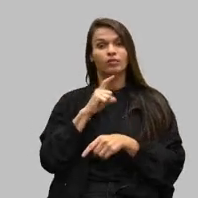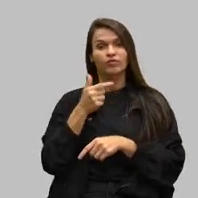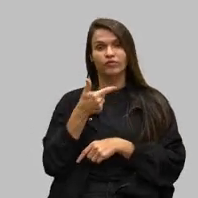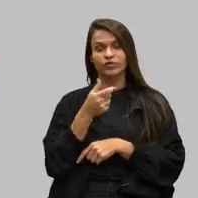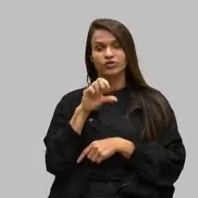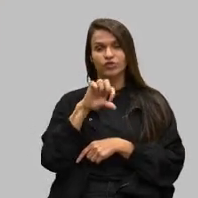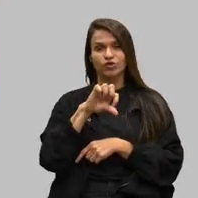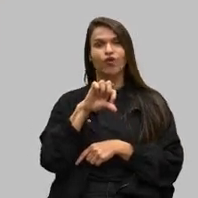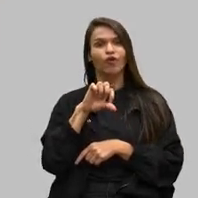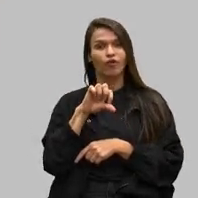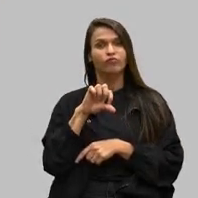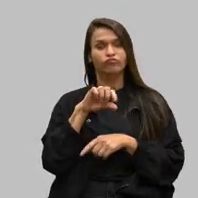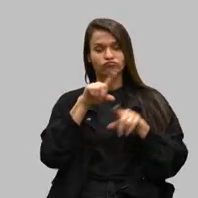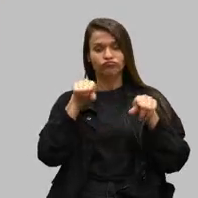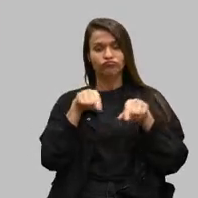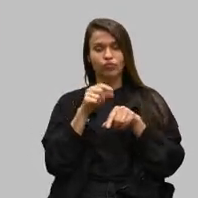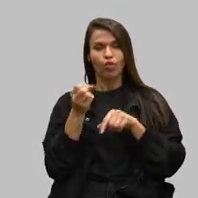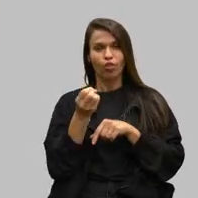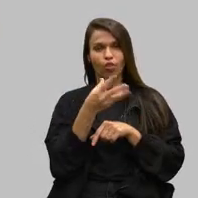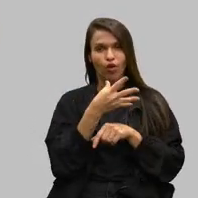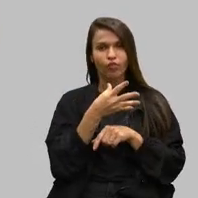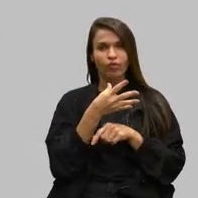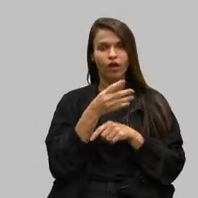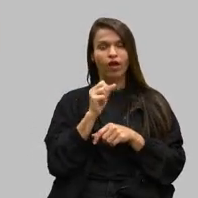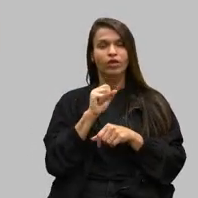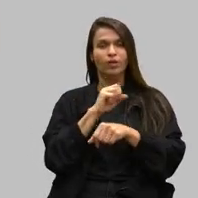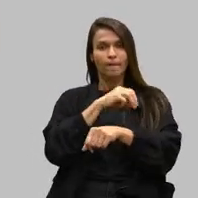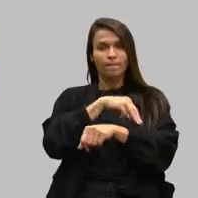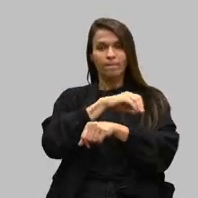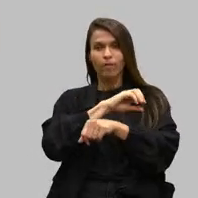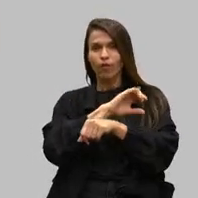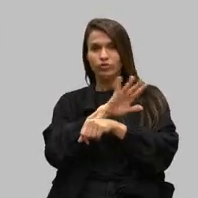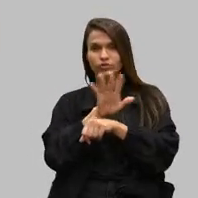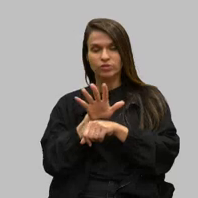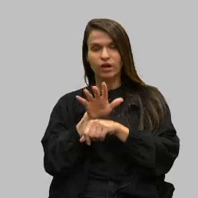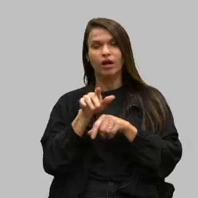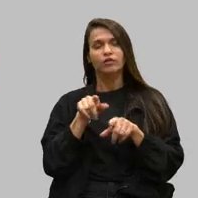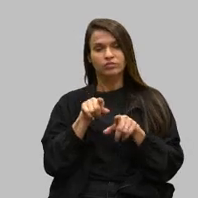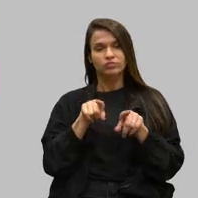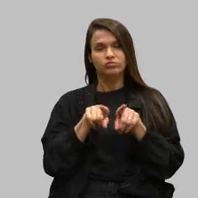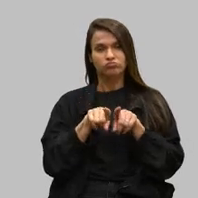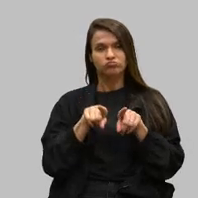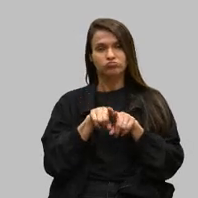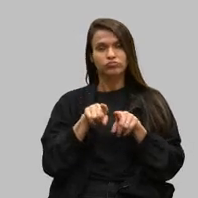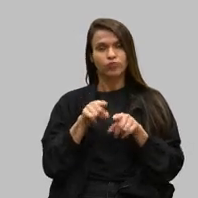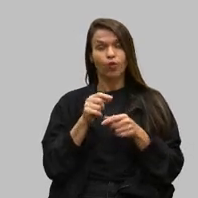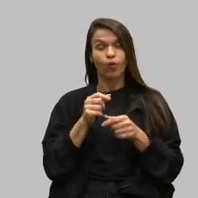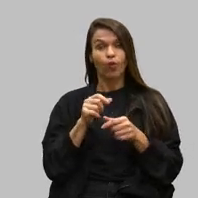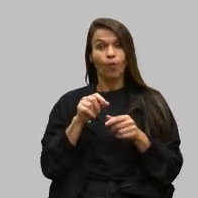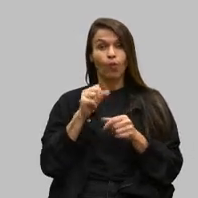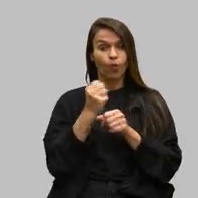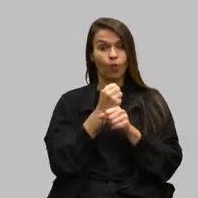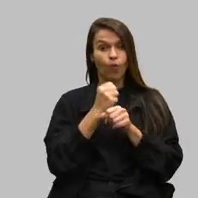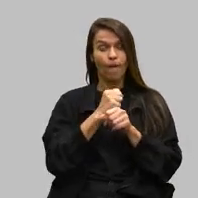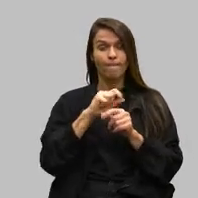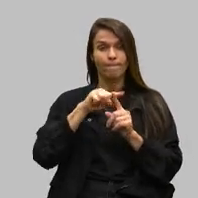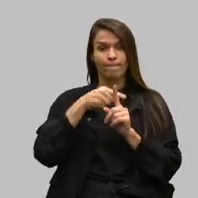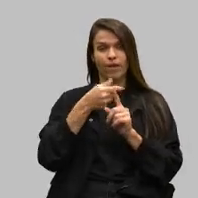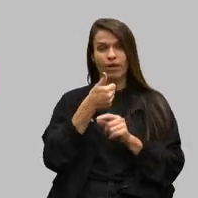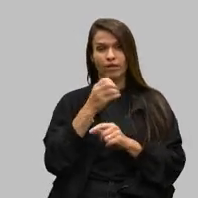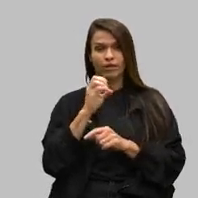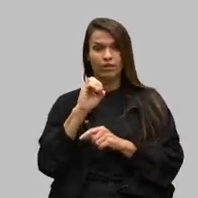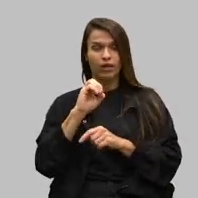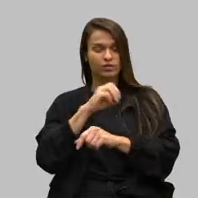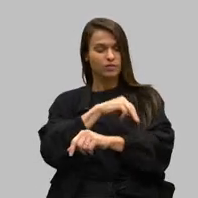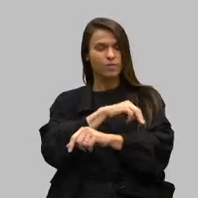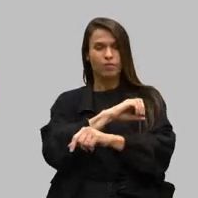construídos em Montes Claros, mas já na UBA, agora, já está construindo mais 10, ou seja, em Montes Claros, o Enes, tinha,